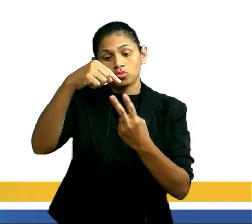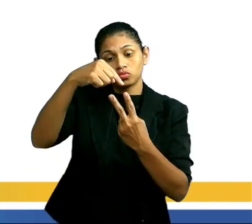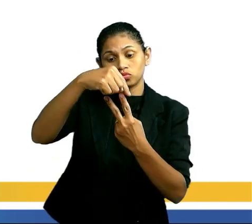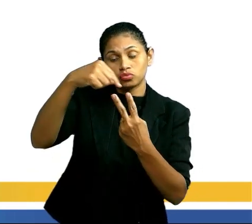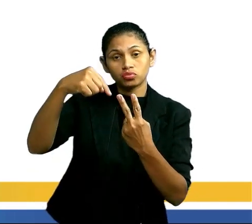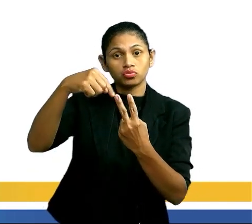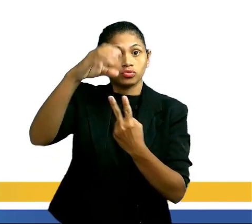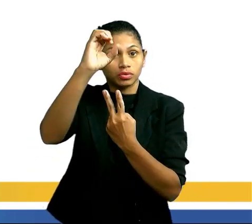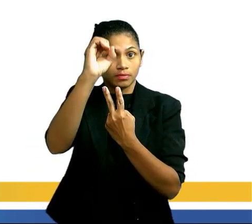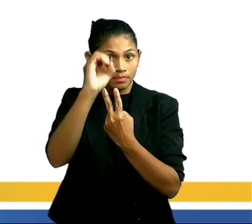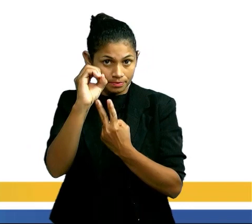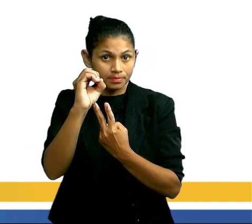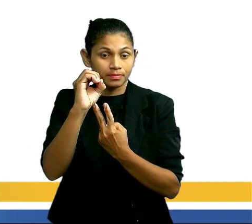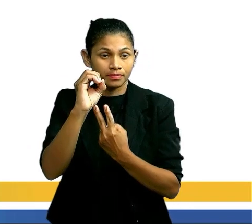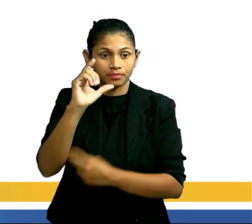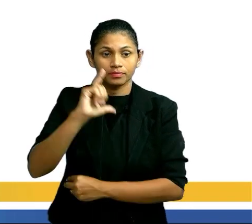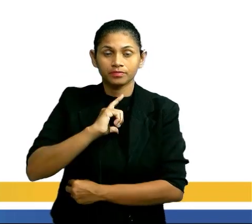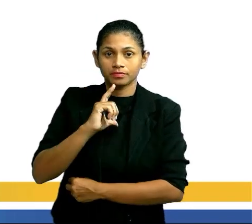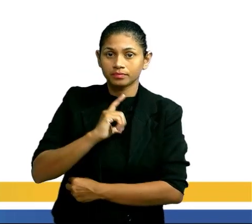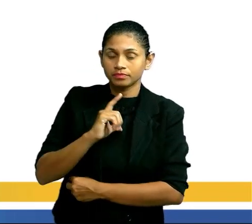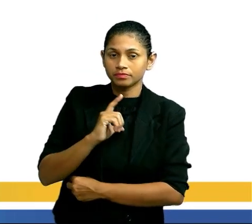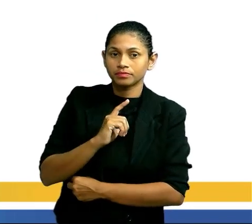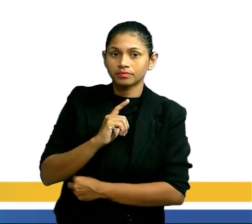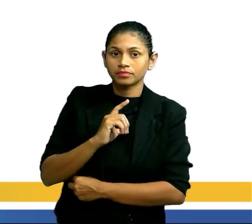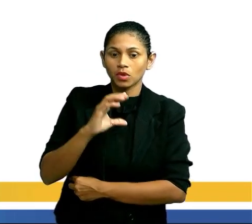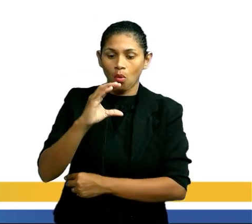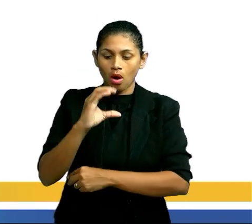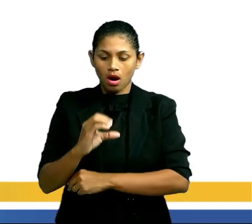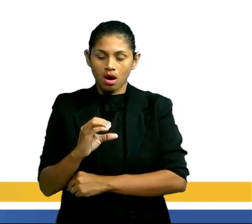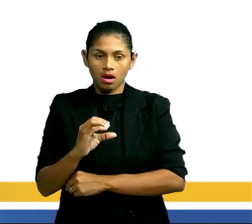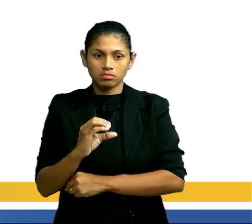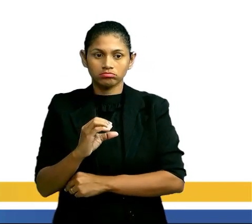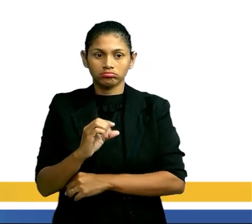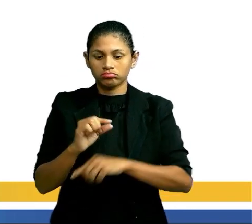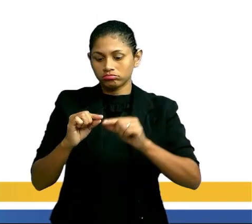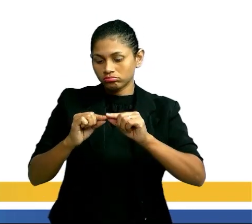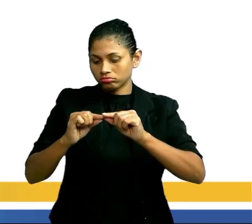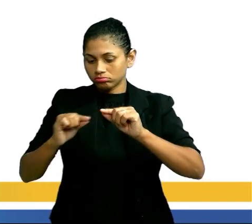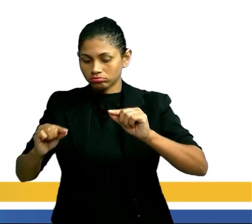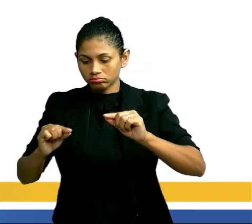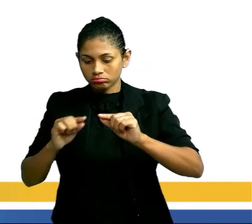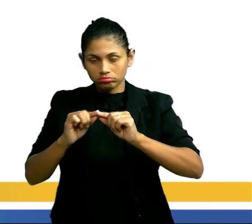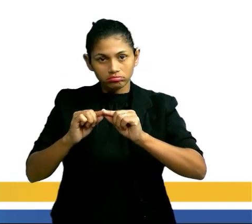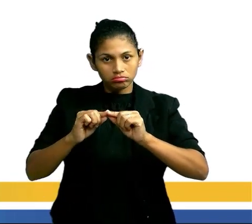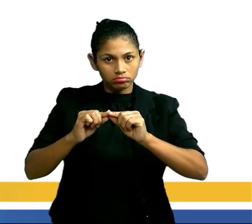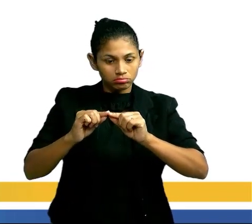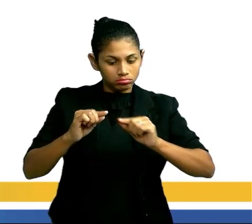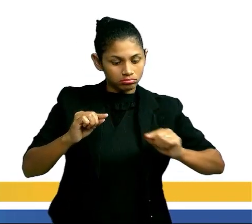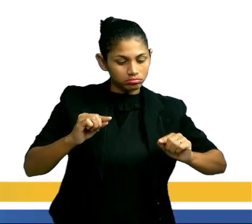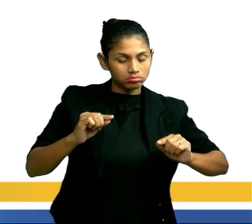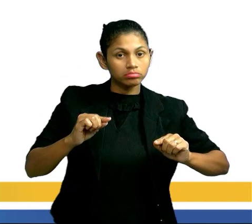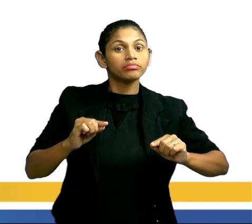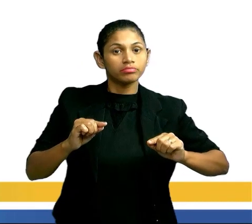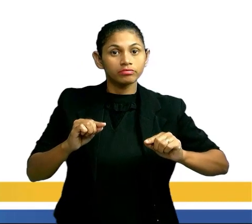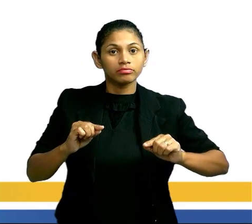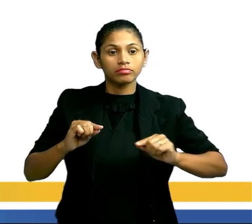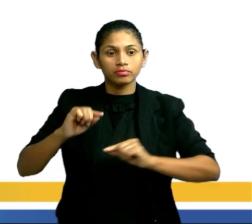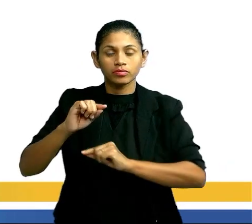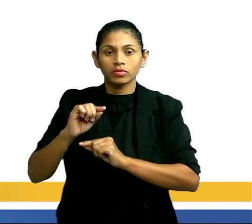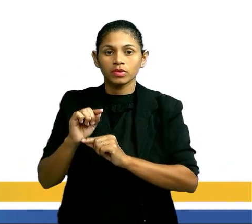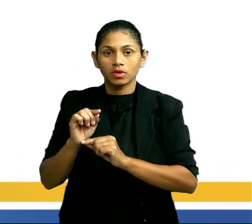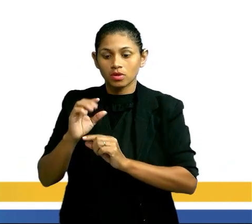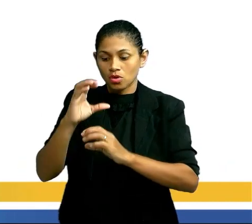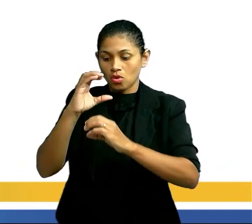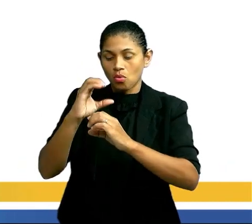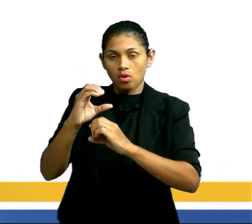uma C-dupla-O, eu terei uma carbonila, e se essa carbonila estiver em um carbono secundário, no meio